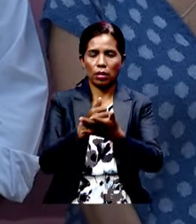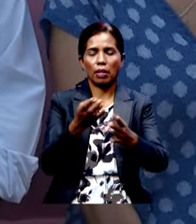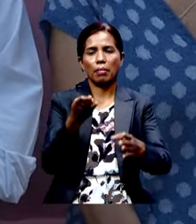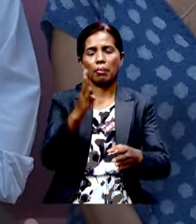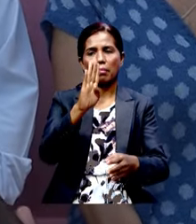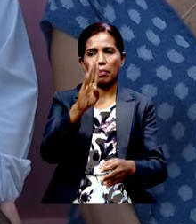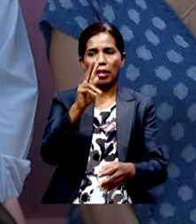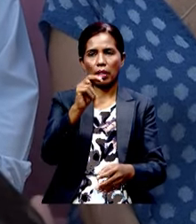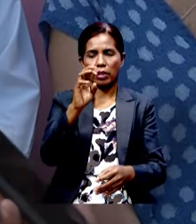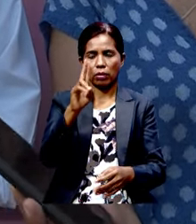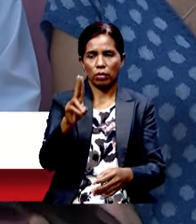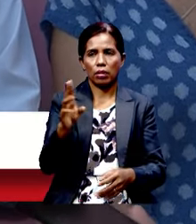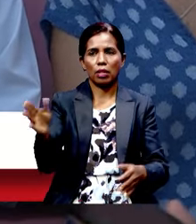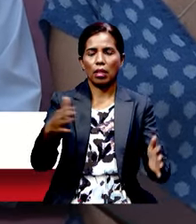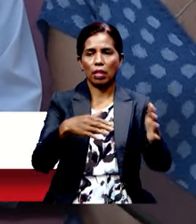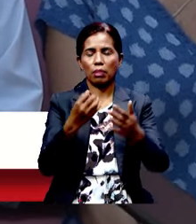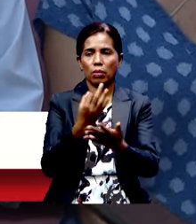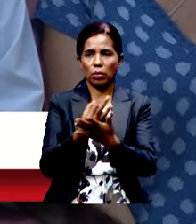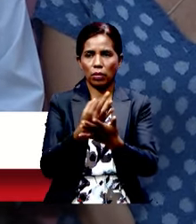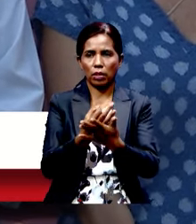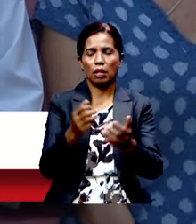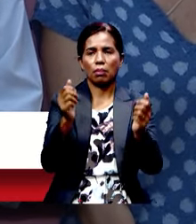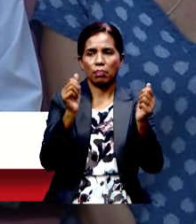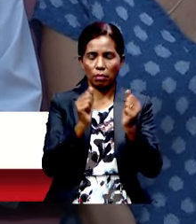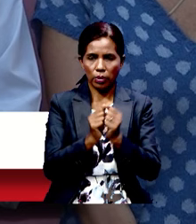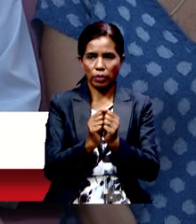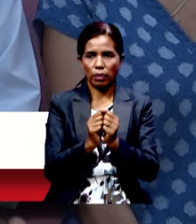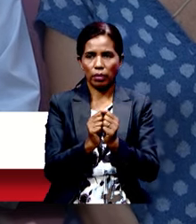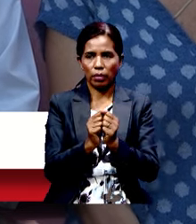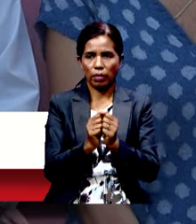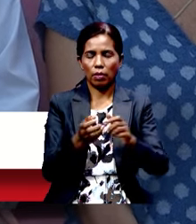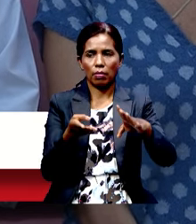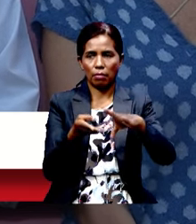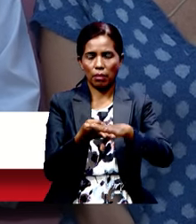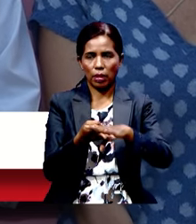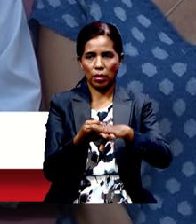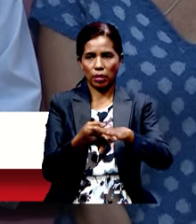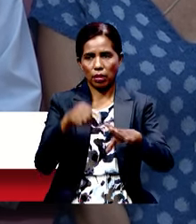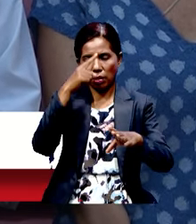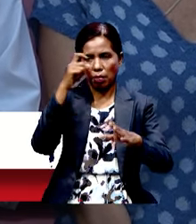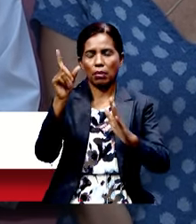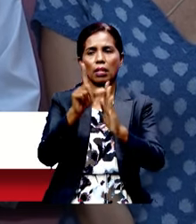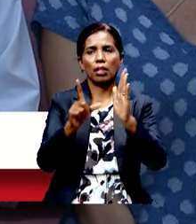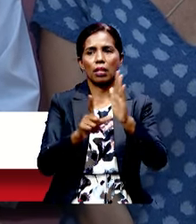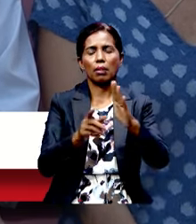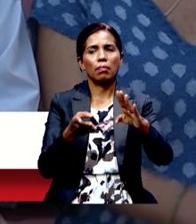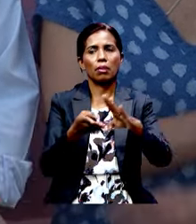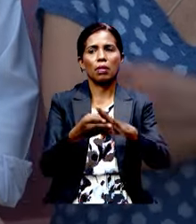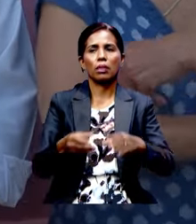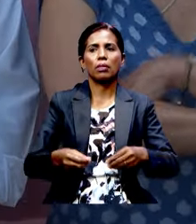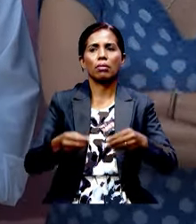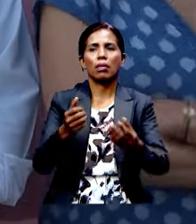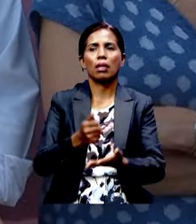ita consegue halibur osan husi funcionário, Banco Central, também lei bando Banco Central atu fo